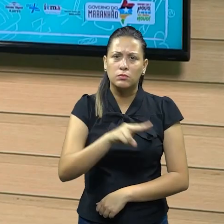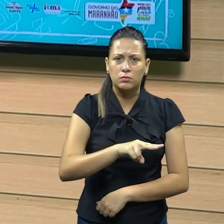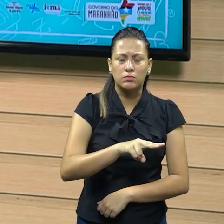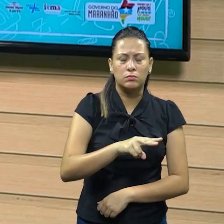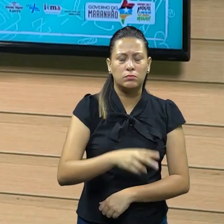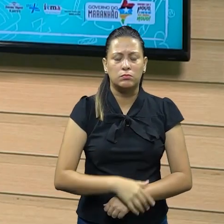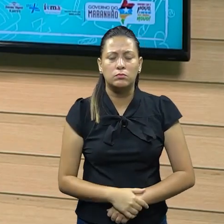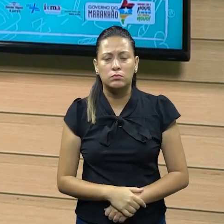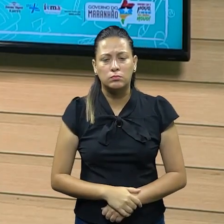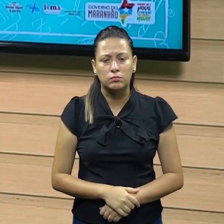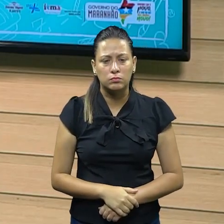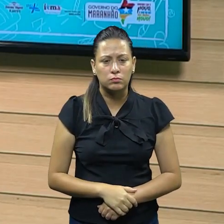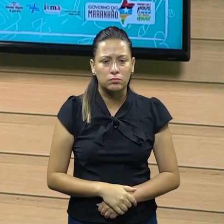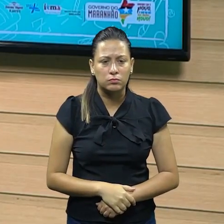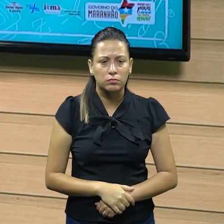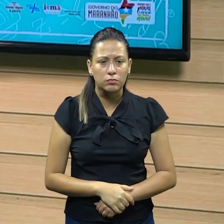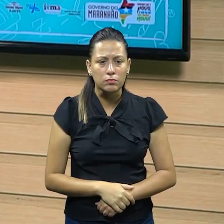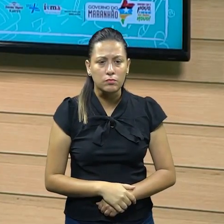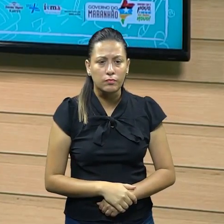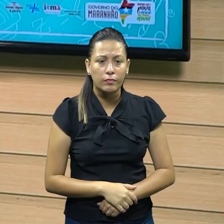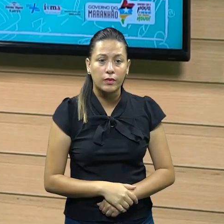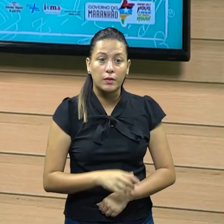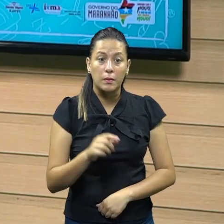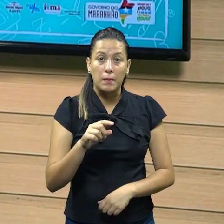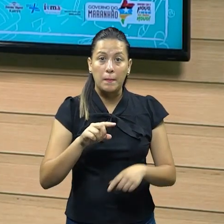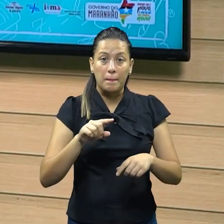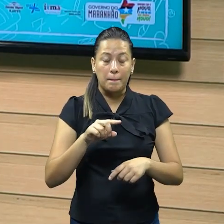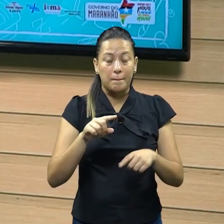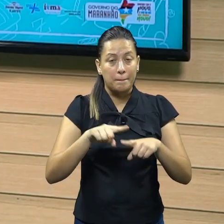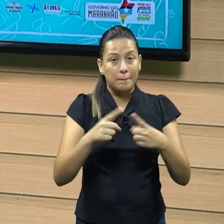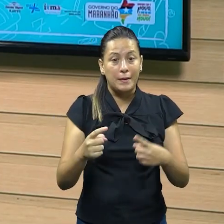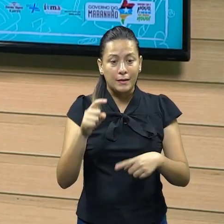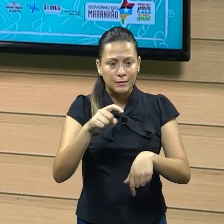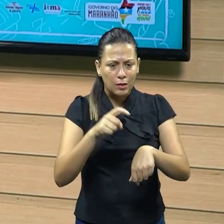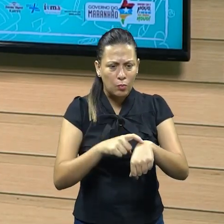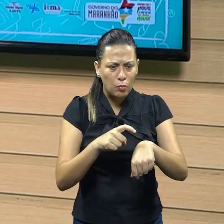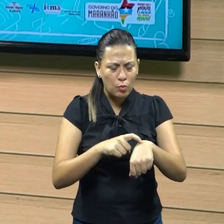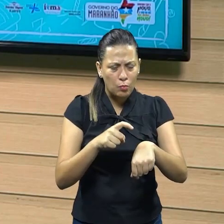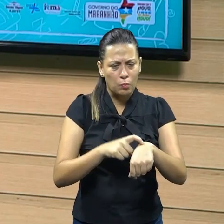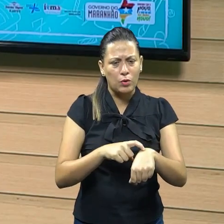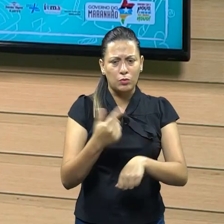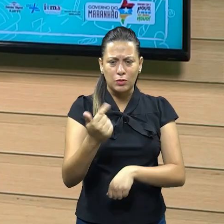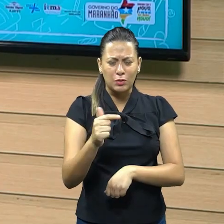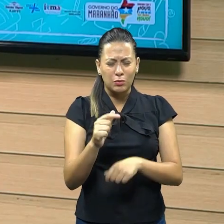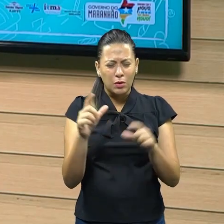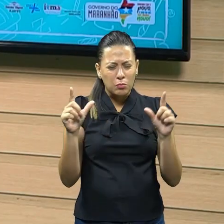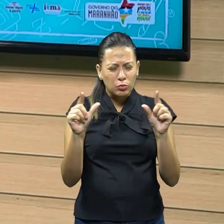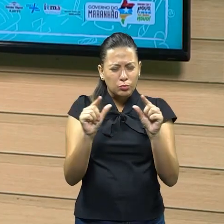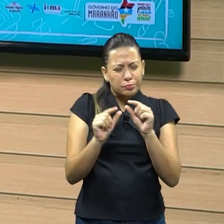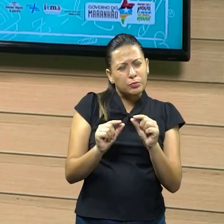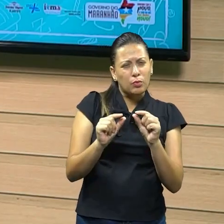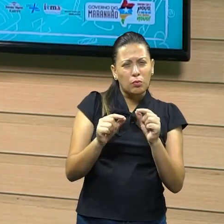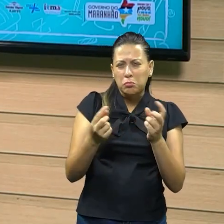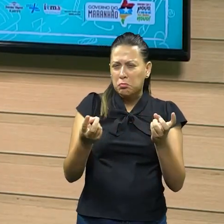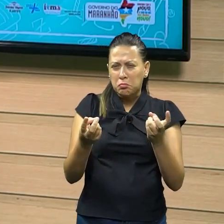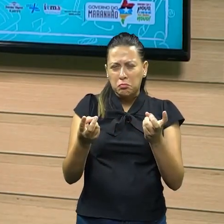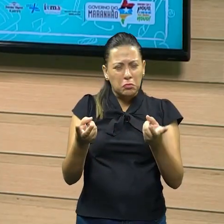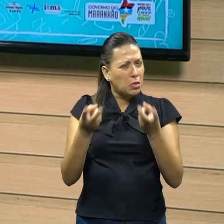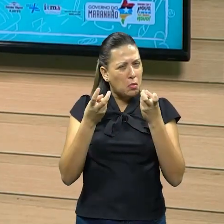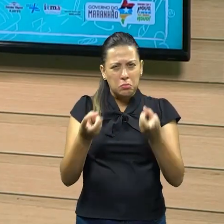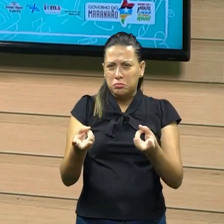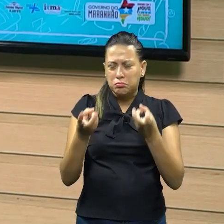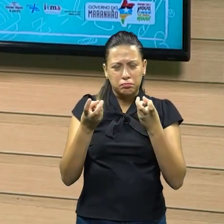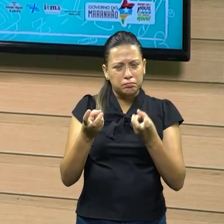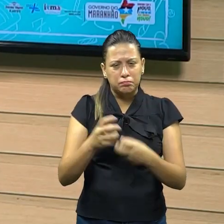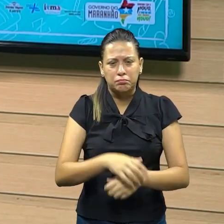ora passa, ora não passa, mas esse intervalo de tempo é muito pequeno, tá? Muito pequeno, não dá para perceber. E aí quando chega no aparelho que